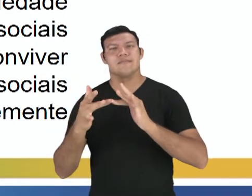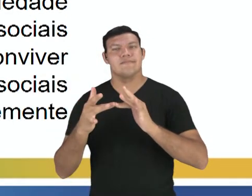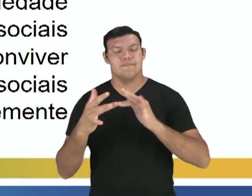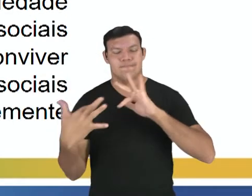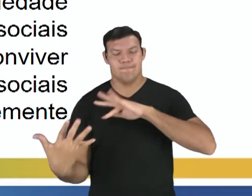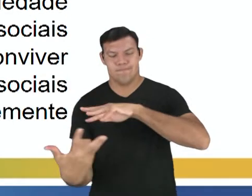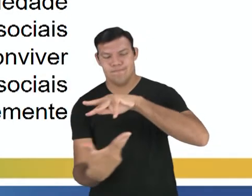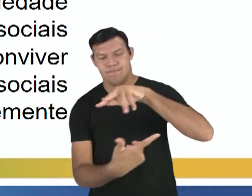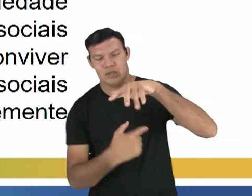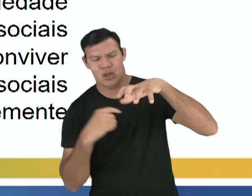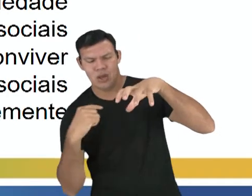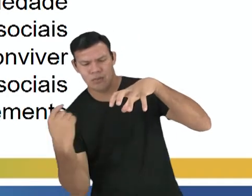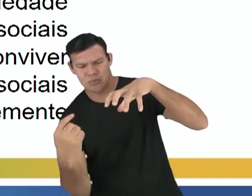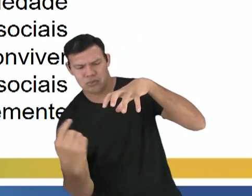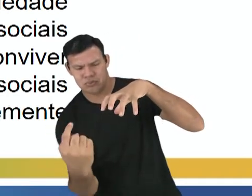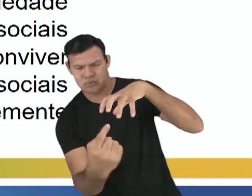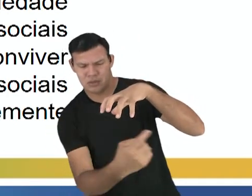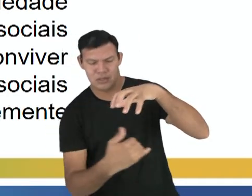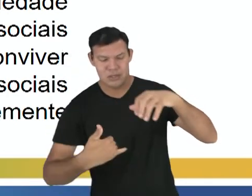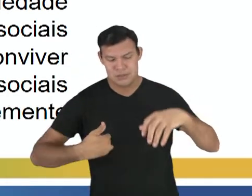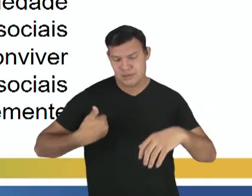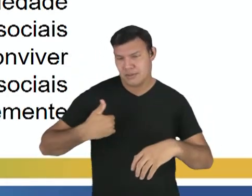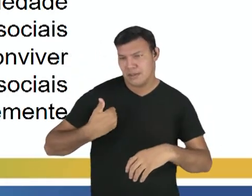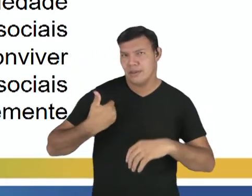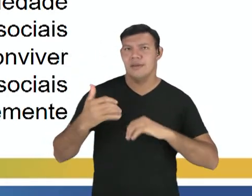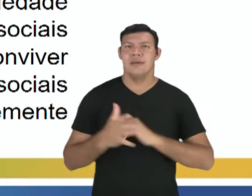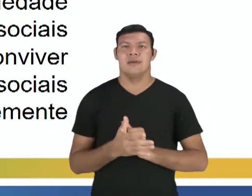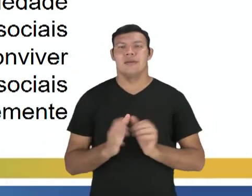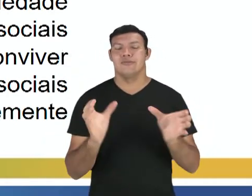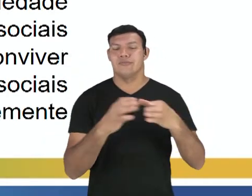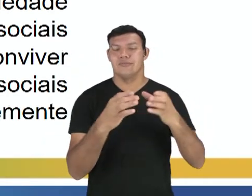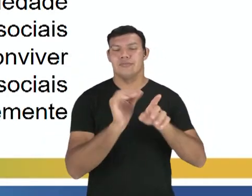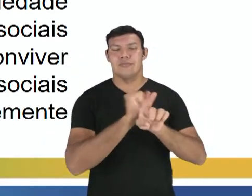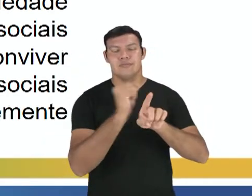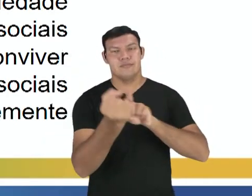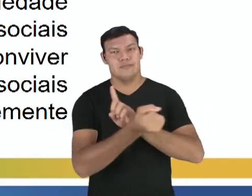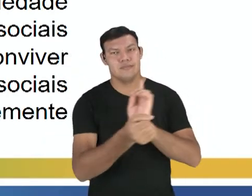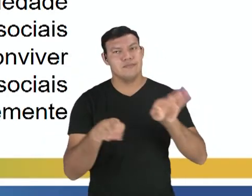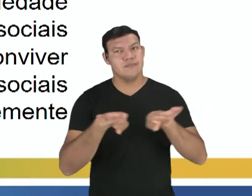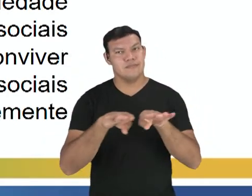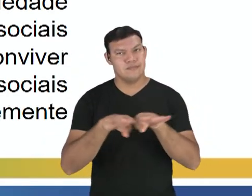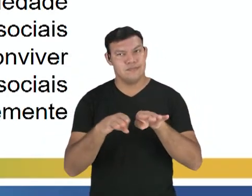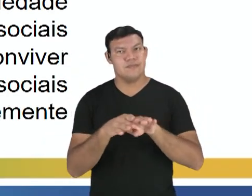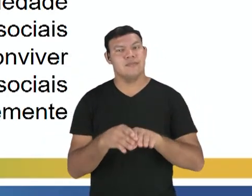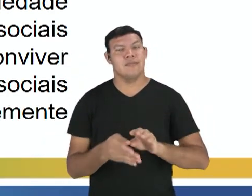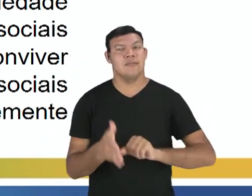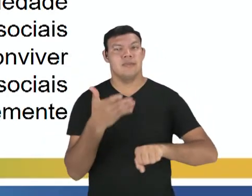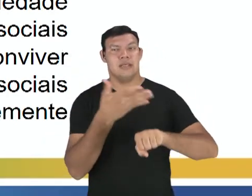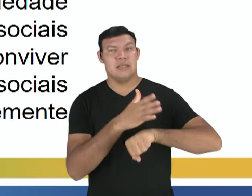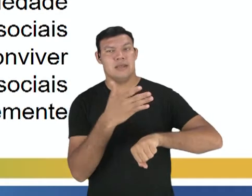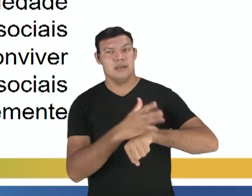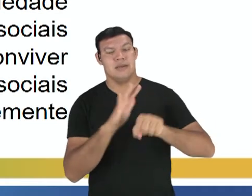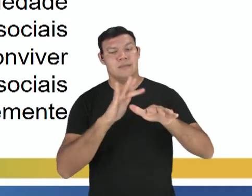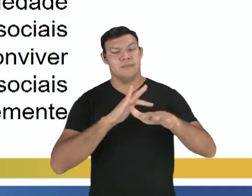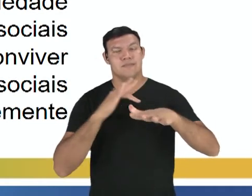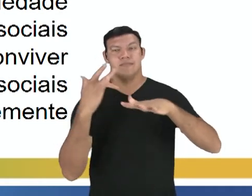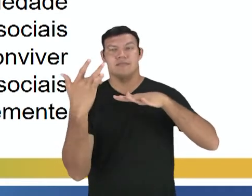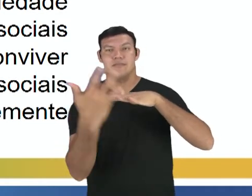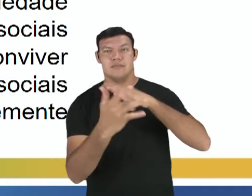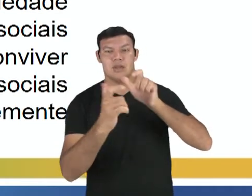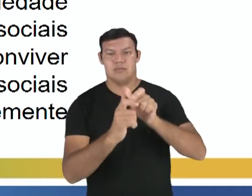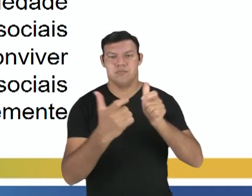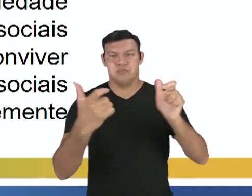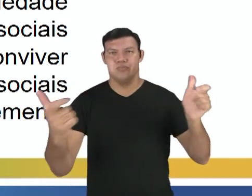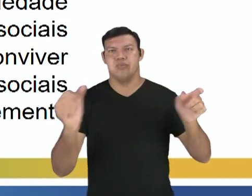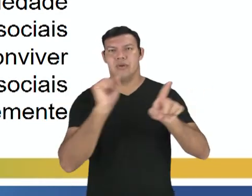partes do mundo, diversas idades, as mais variadas classes sociais. E faz parte da grande rede virtual que integra a